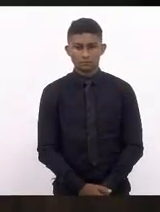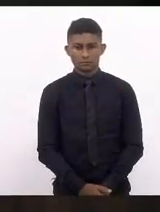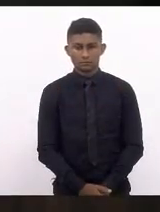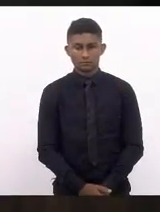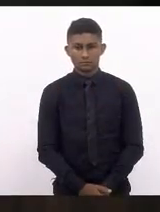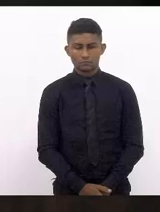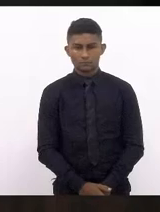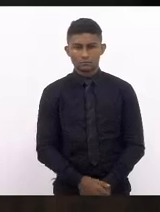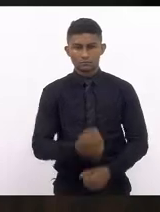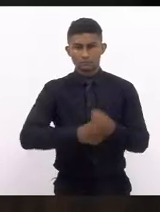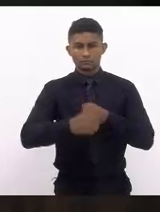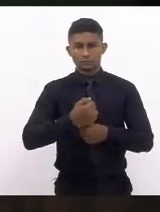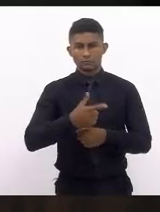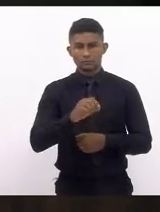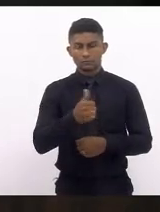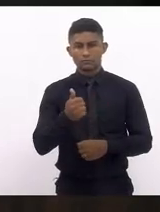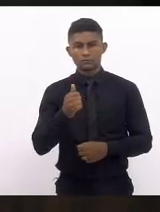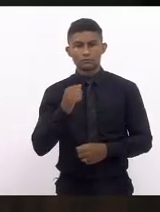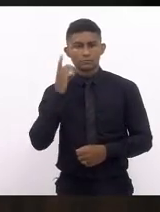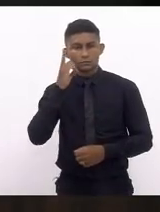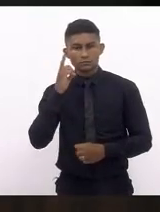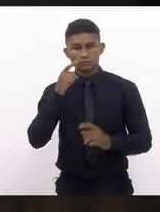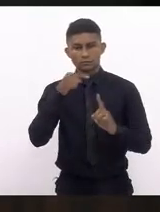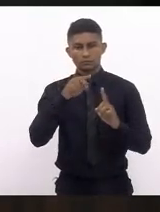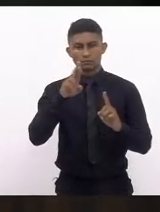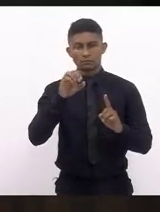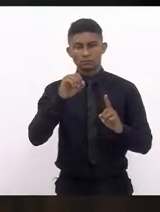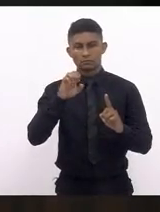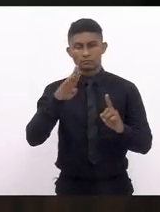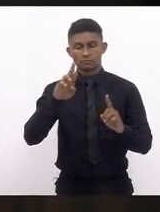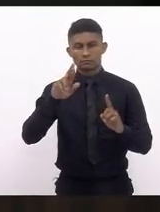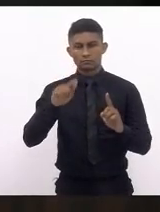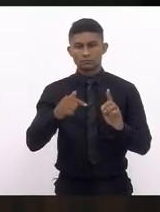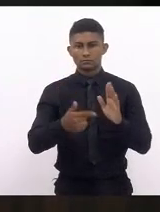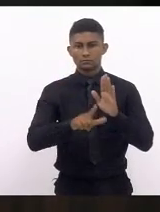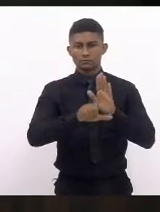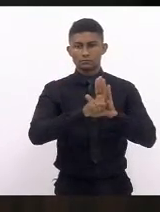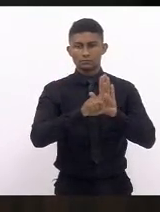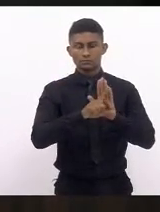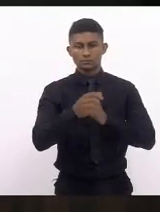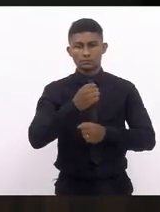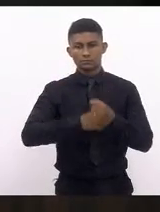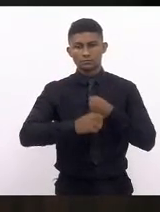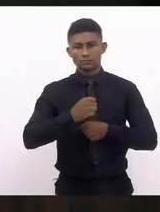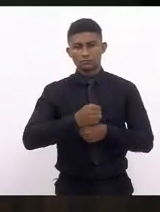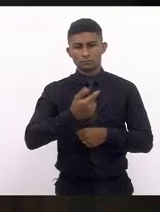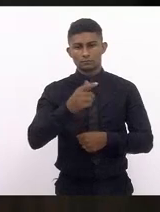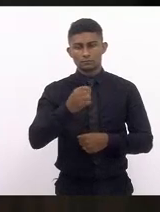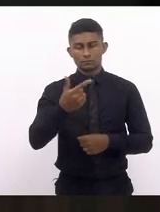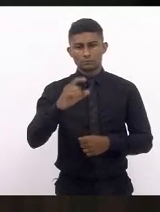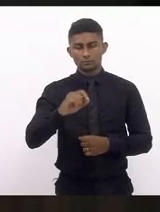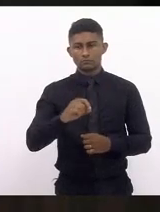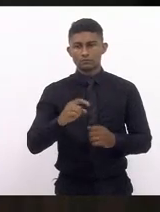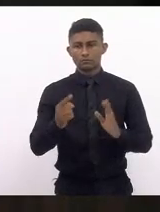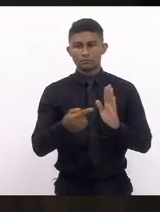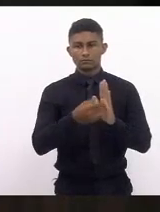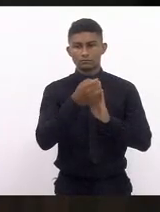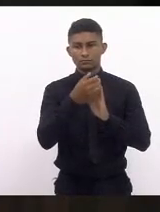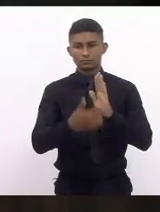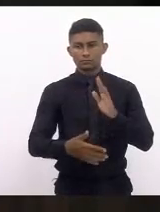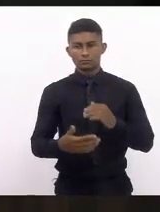37082 um de autoria Deputado rosenverg Reis que altera a lei estadual 8792 de 13 anos de 20 na forma que menciona